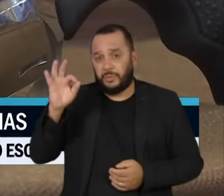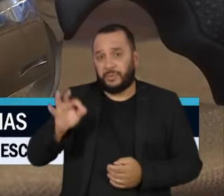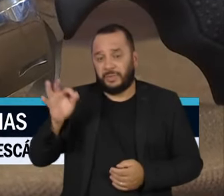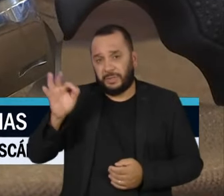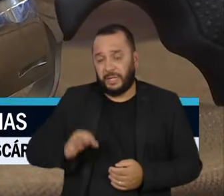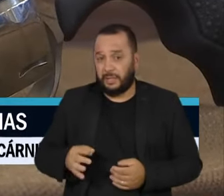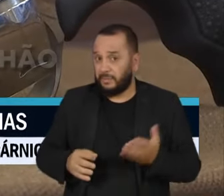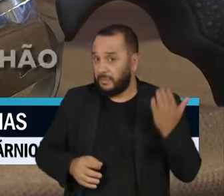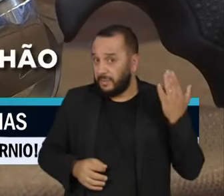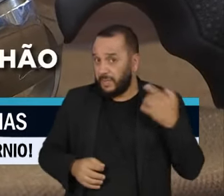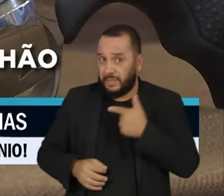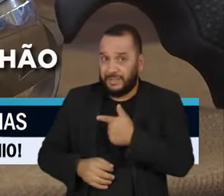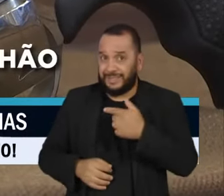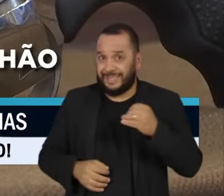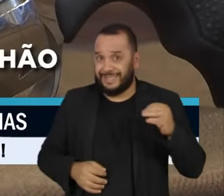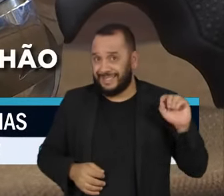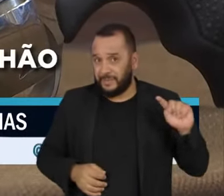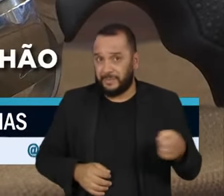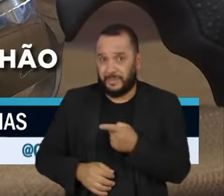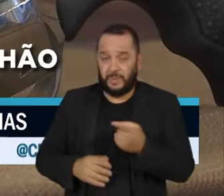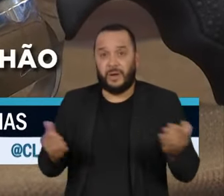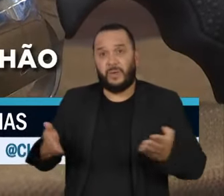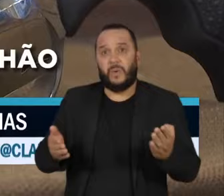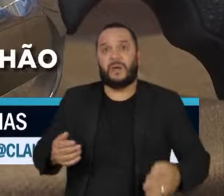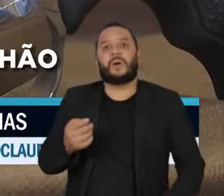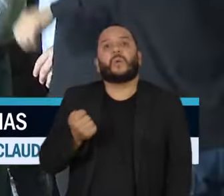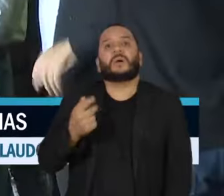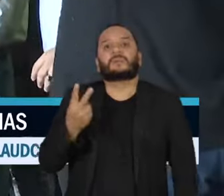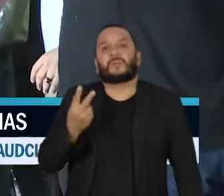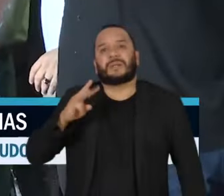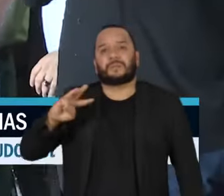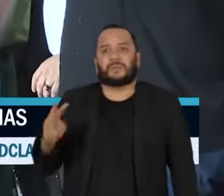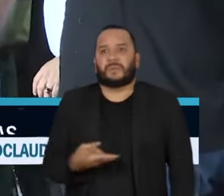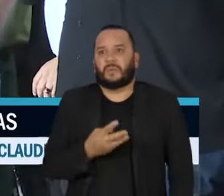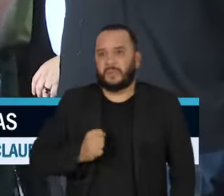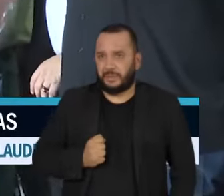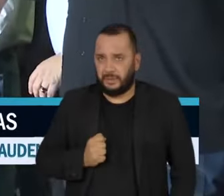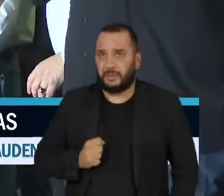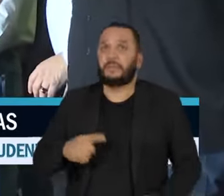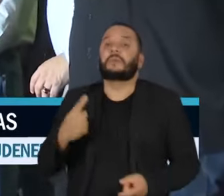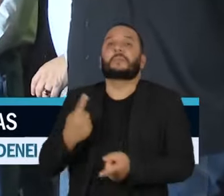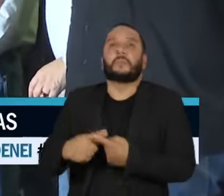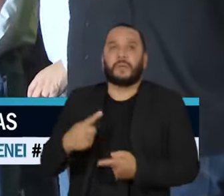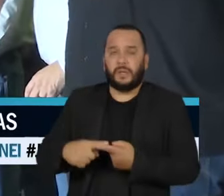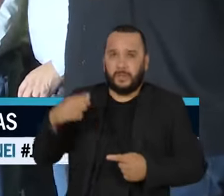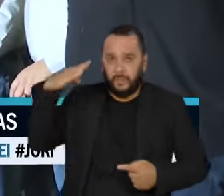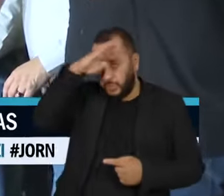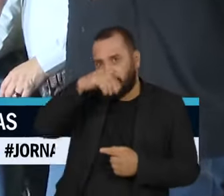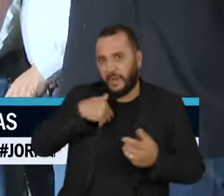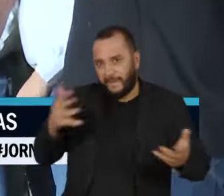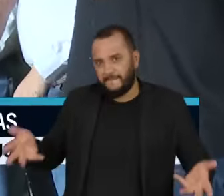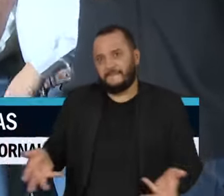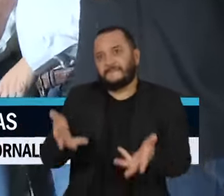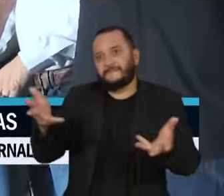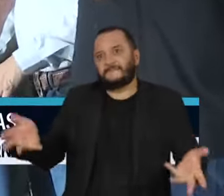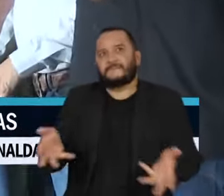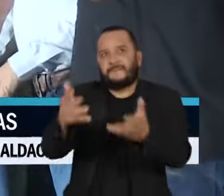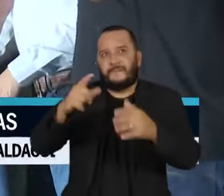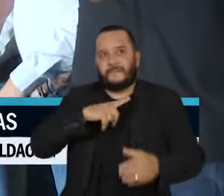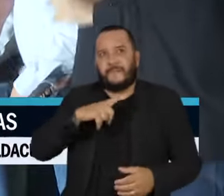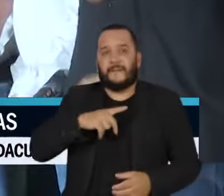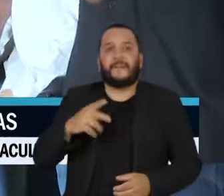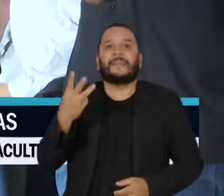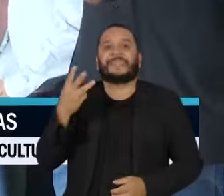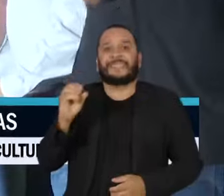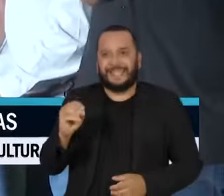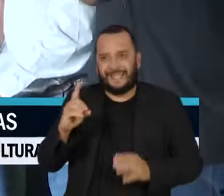Passou de menos de 700 mil para quase 2 milhões. A alta patrocinada pelo governo Bolsonaro. Foram mais de 30